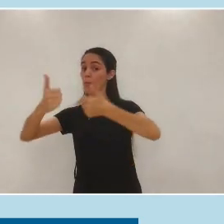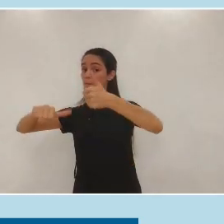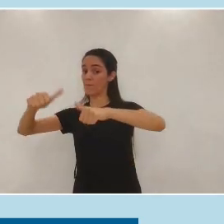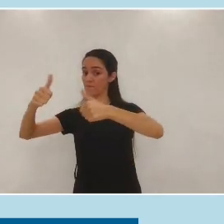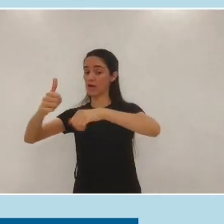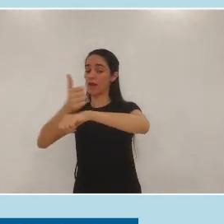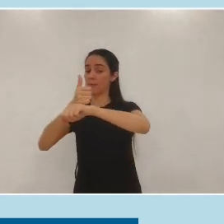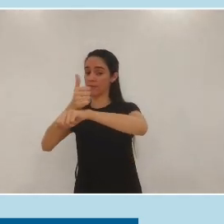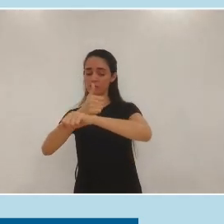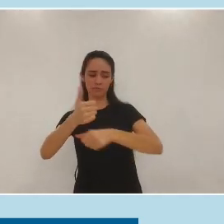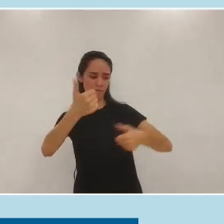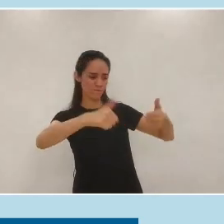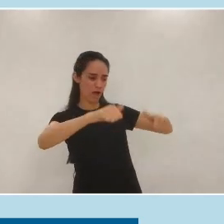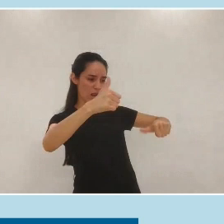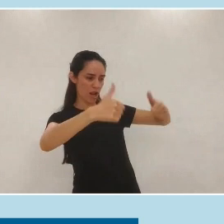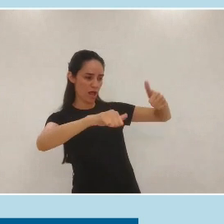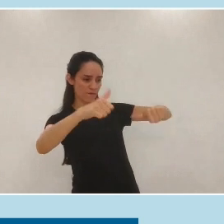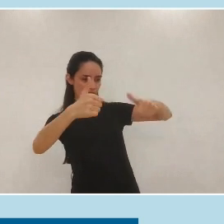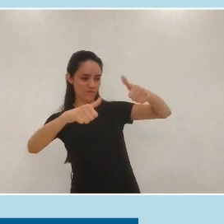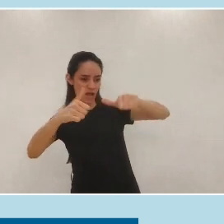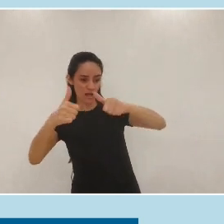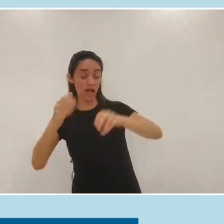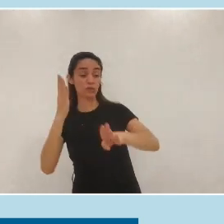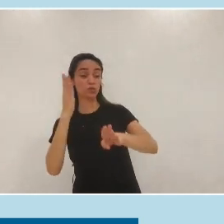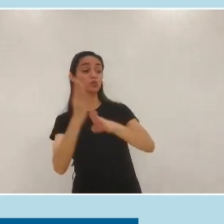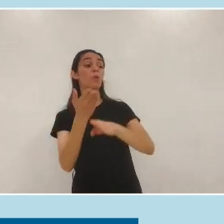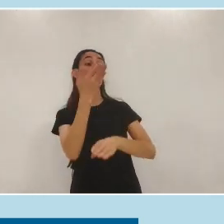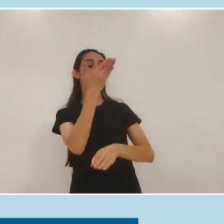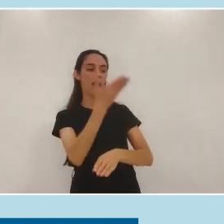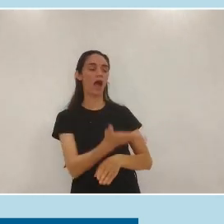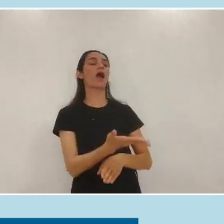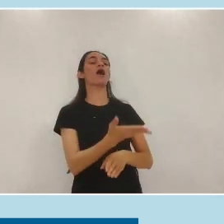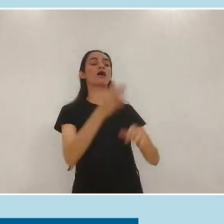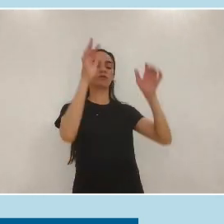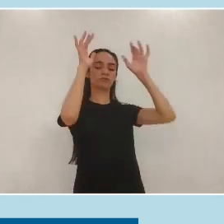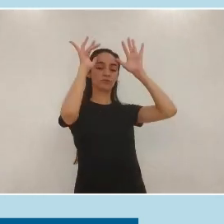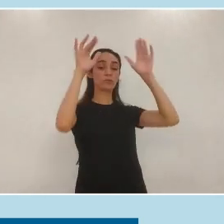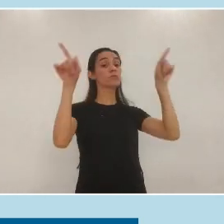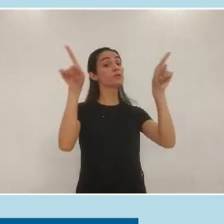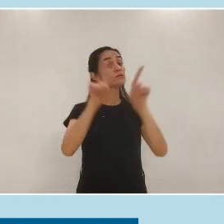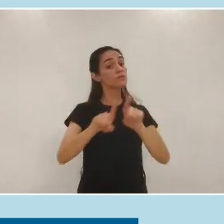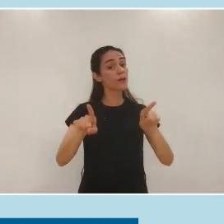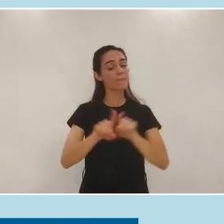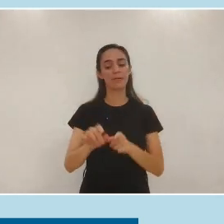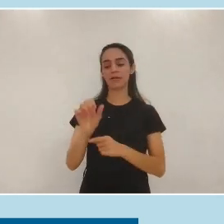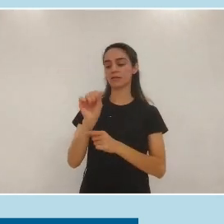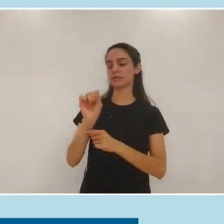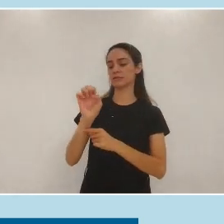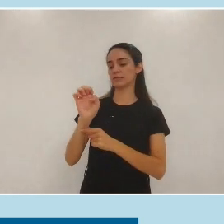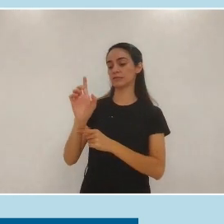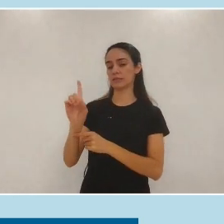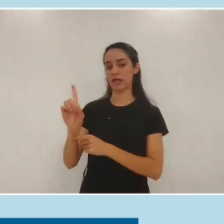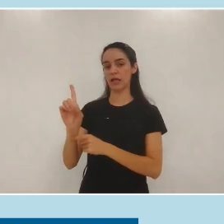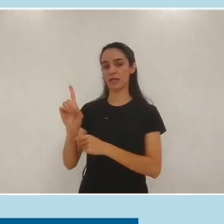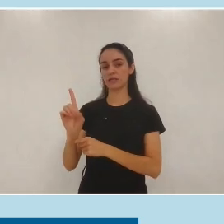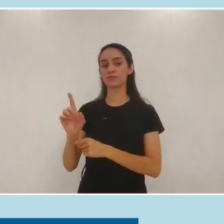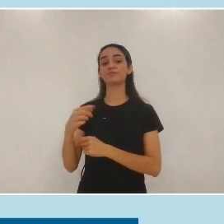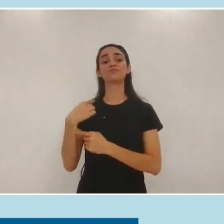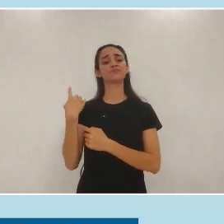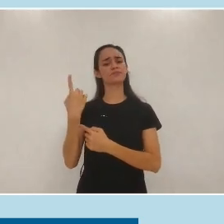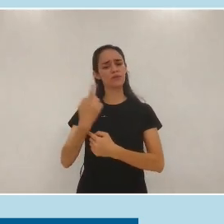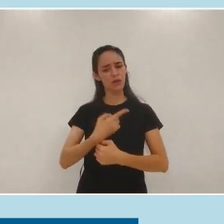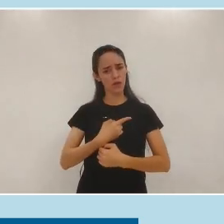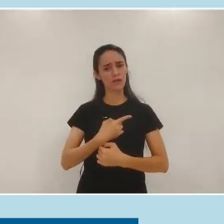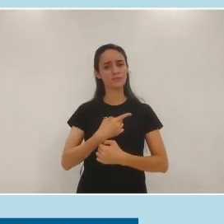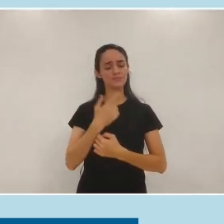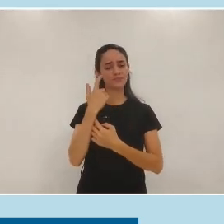resultado. Síndrome de Ehlers-Danlos também. A gente se favorece de painel genético, assim como a gente se